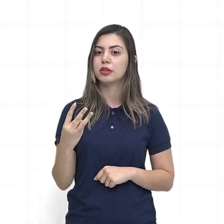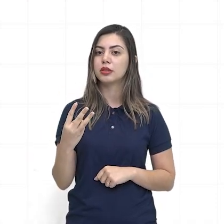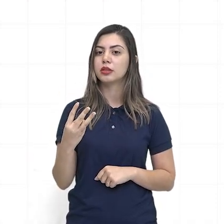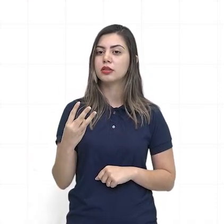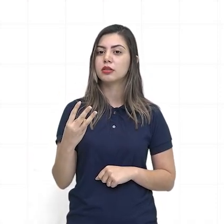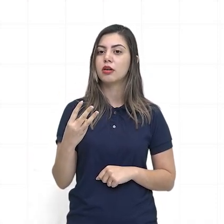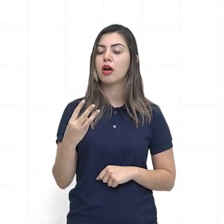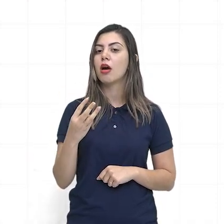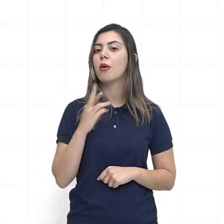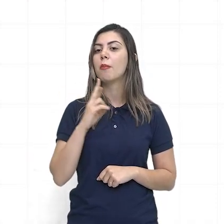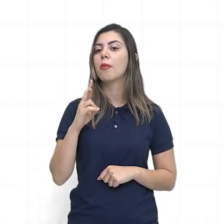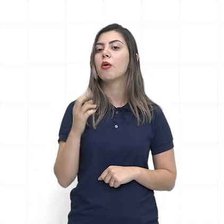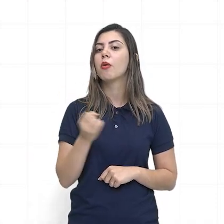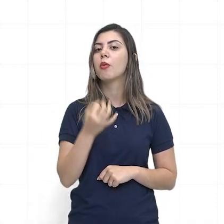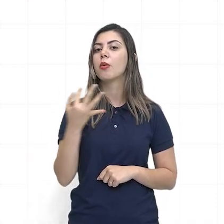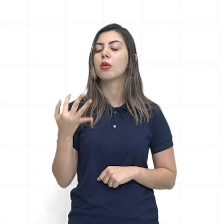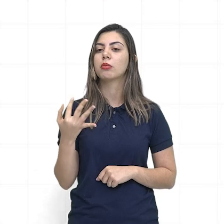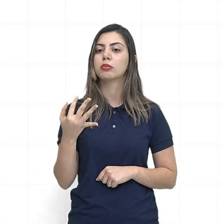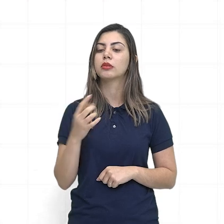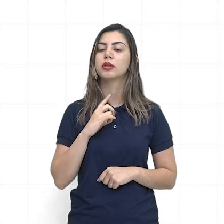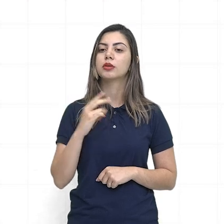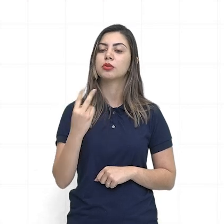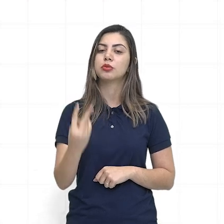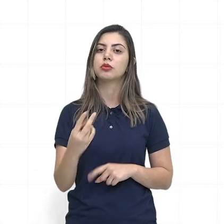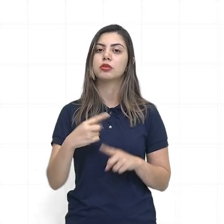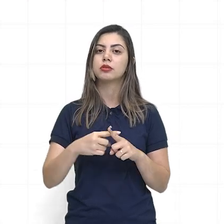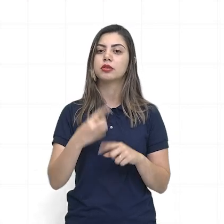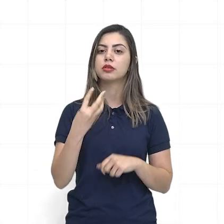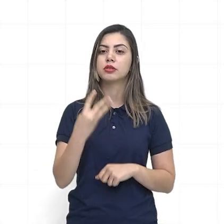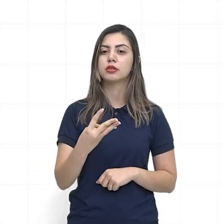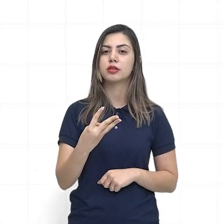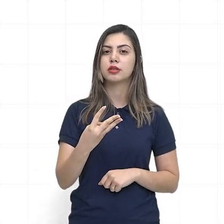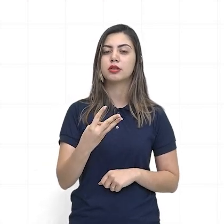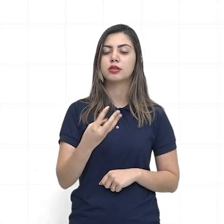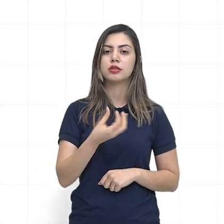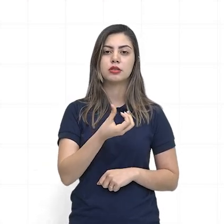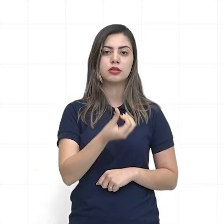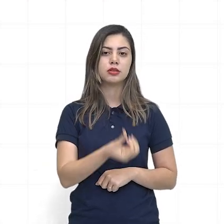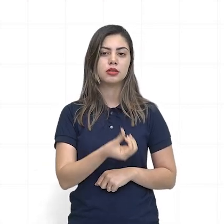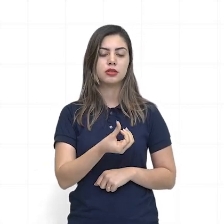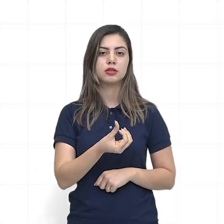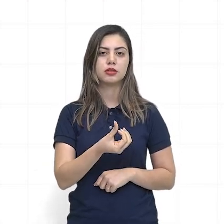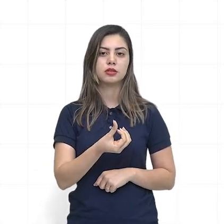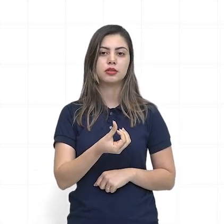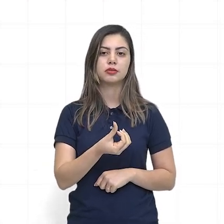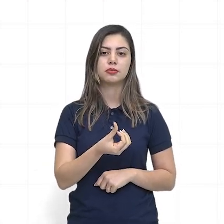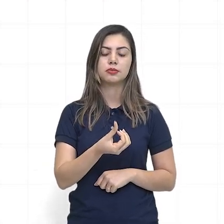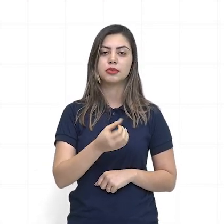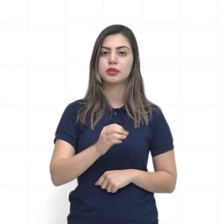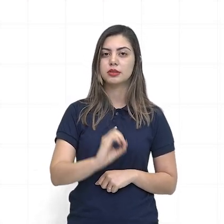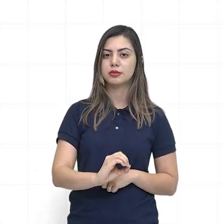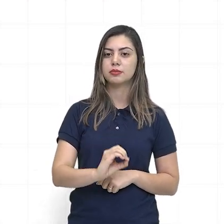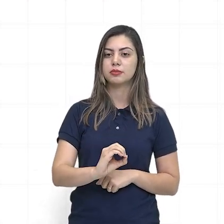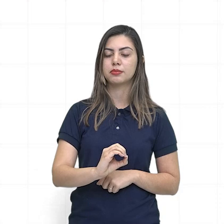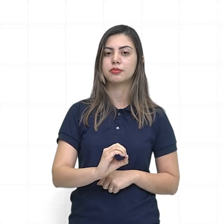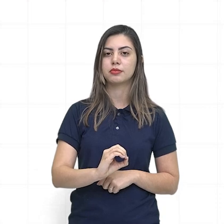dar quanto? Vai me dar 2, olha. 2 vezes 3 dá 6, aqui 0,